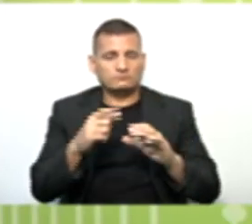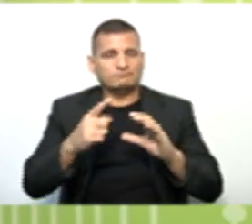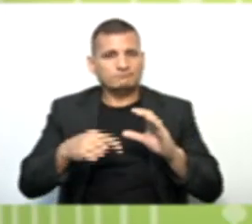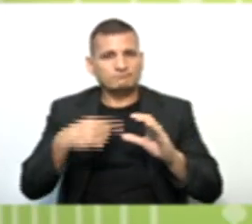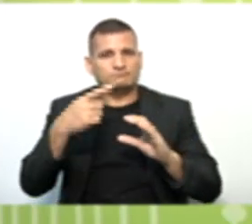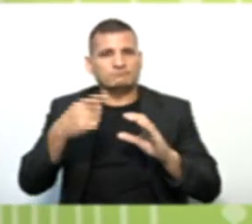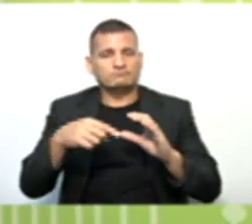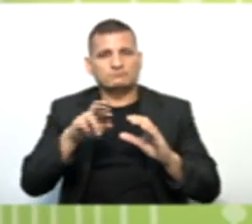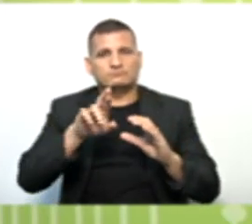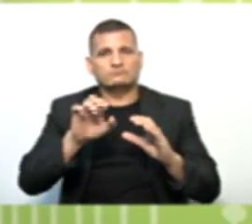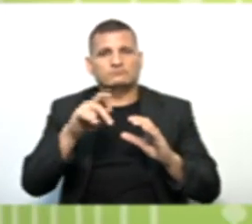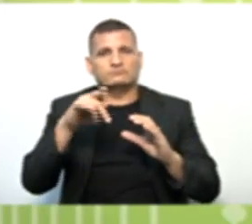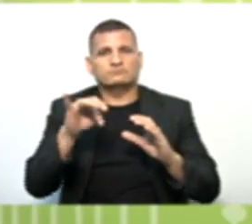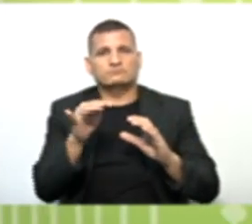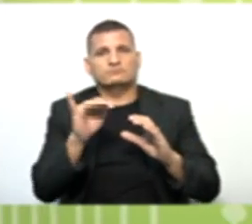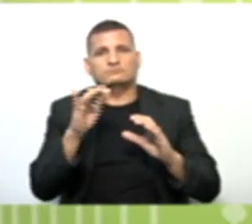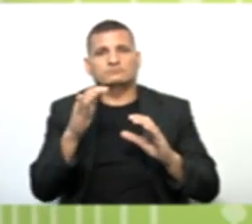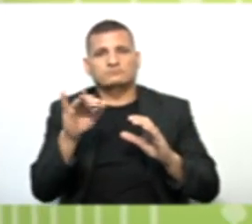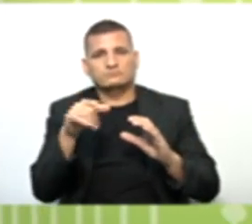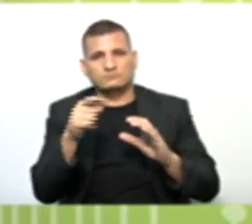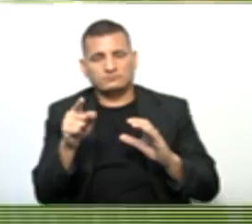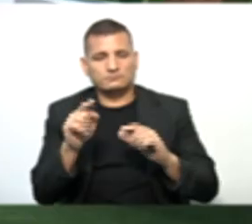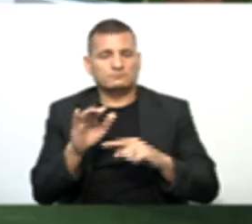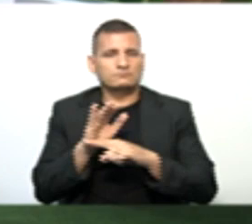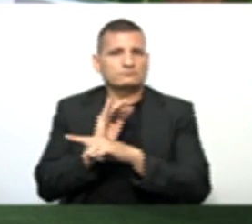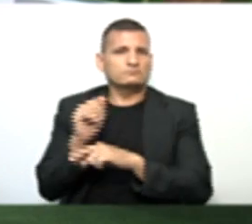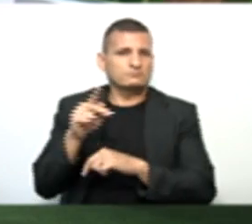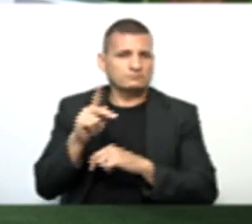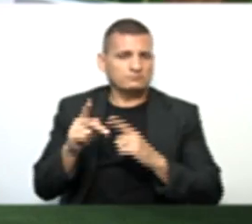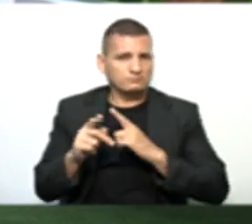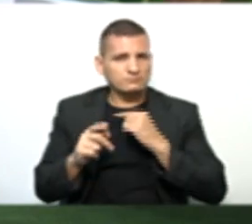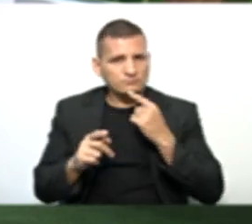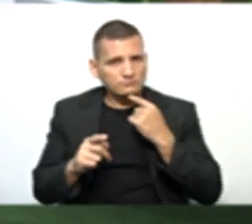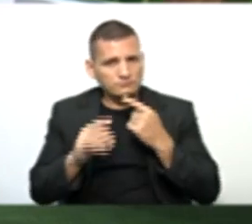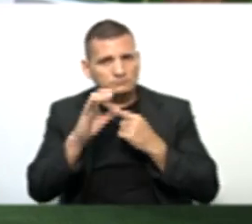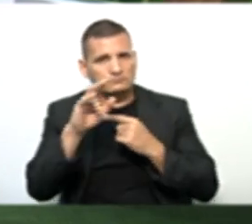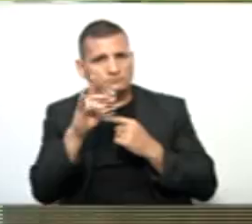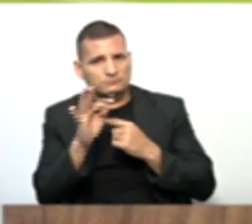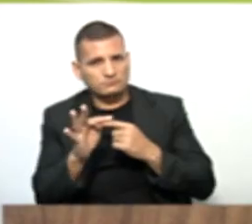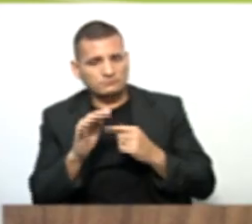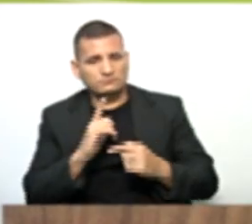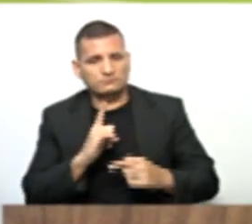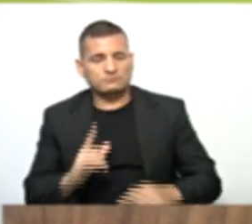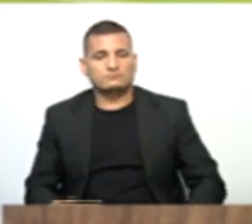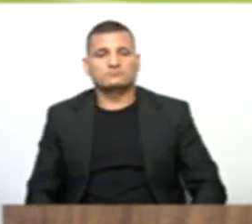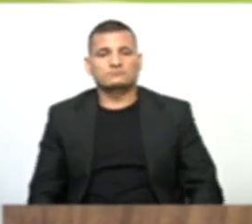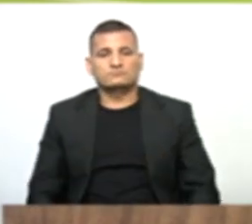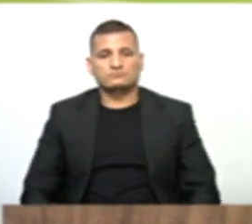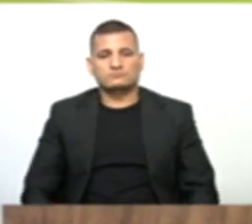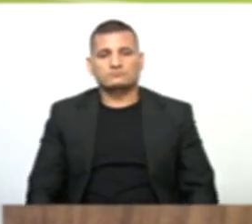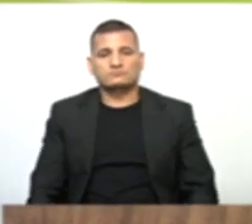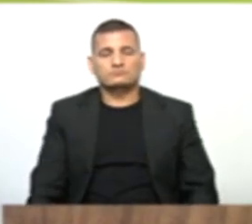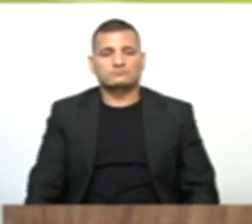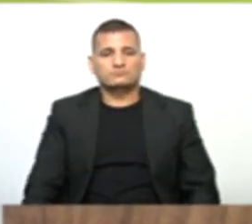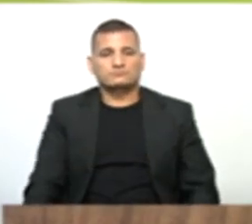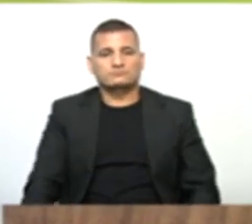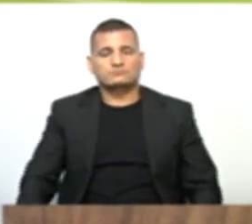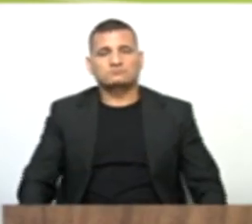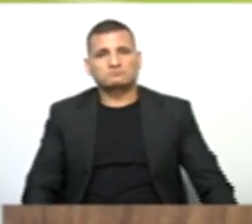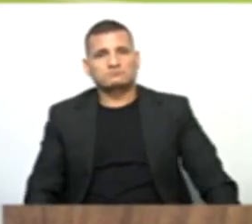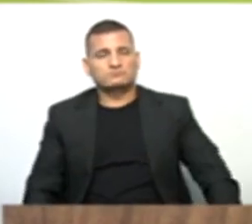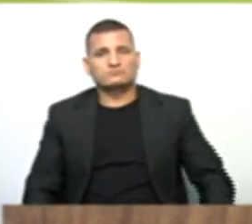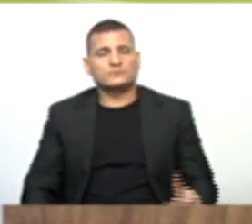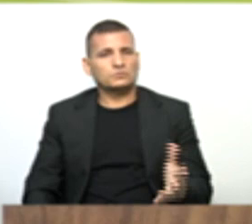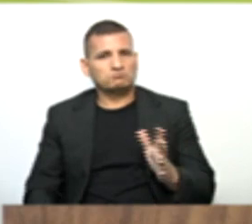repetição. Mas antes disso, professor Eduardo, tem alguma dúvida aí no chat? Professora, até agora nenhuma